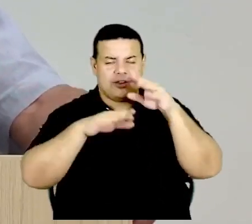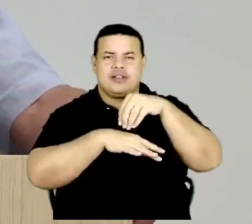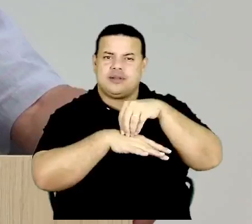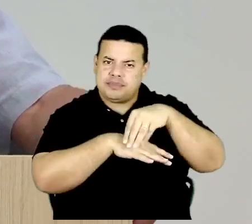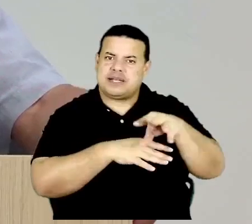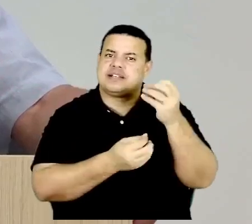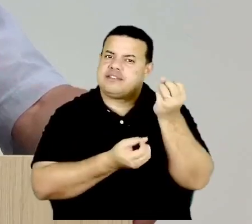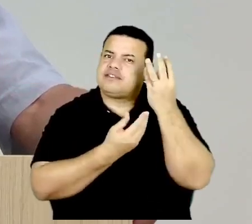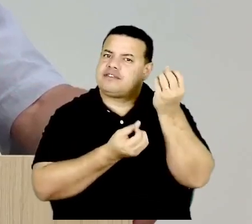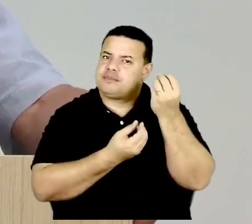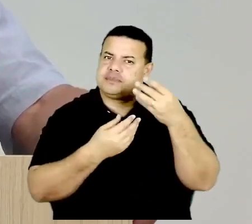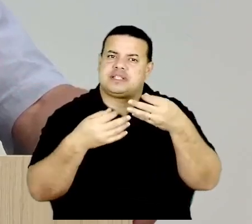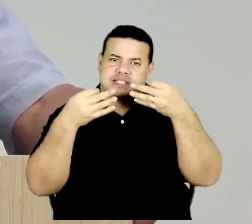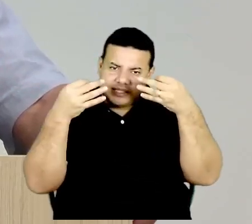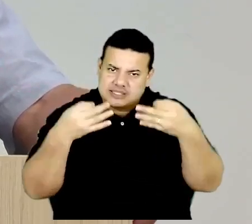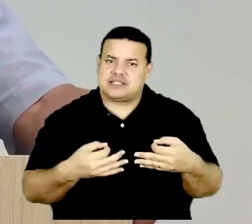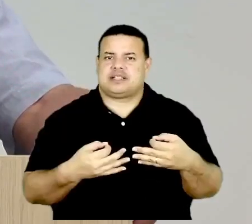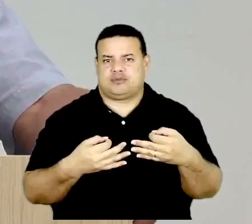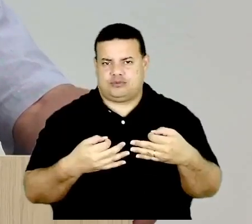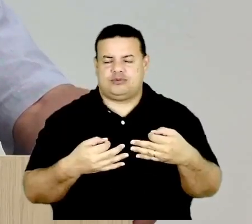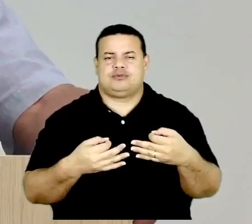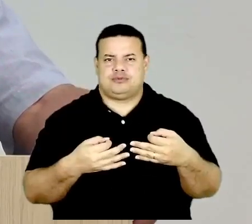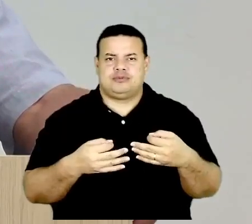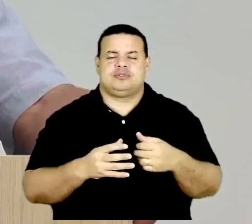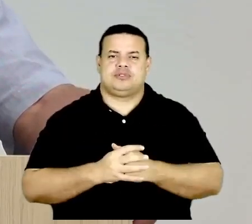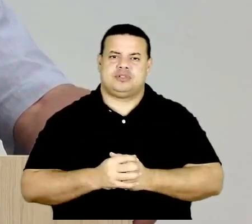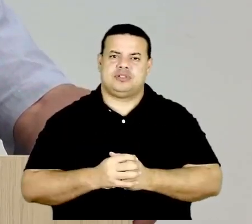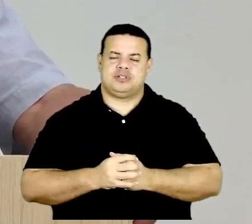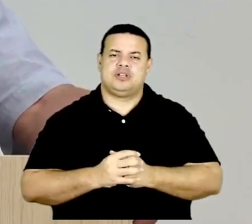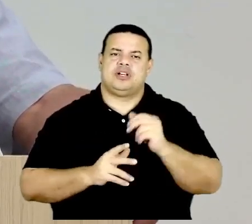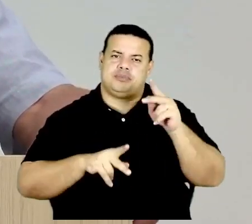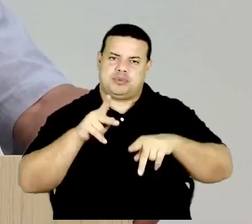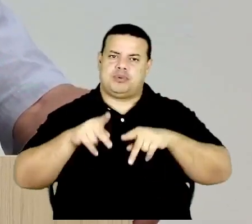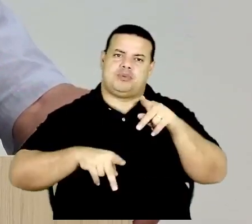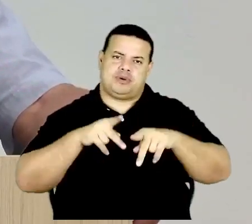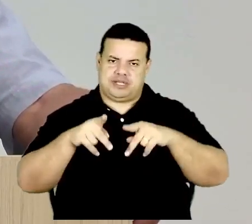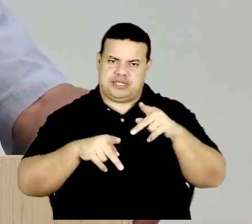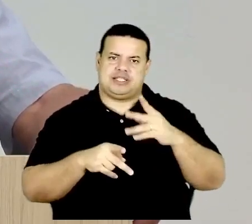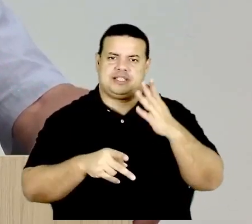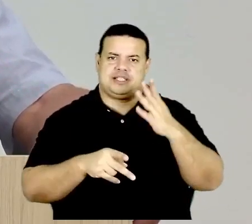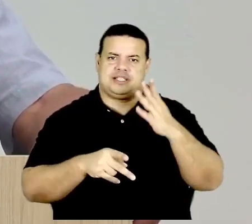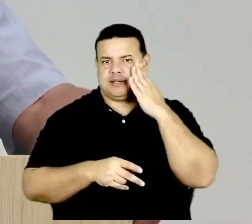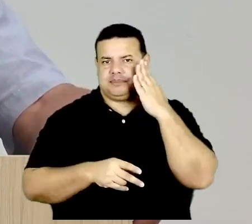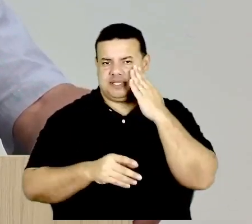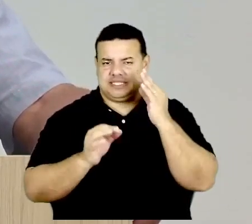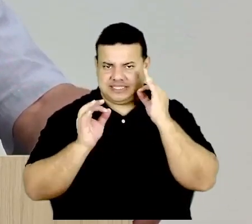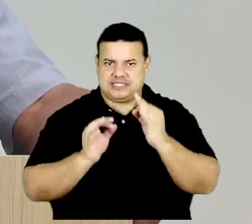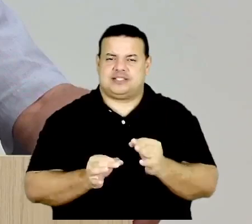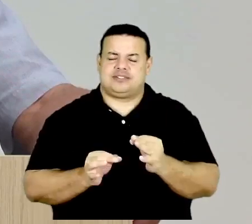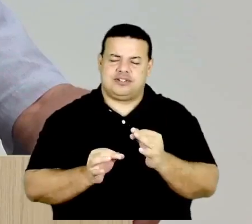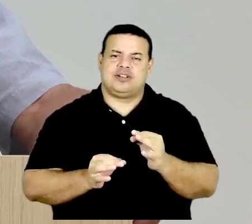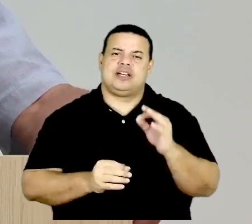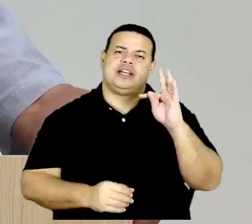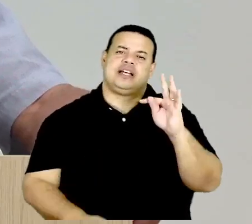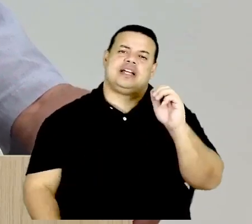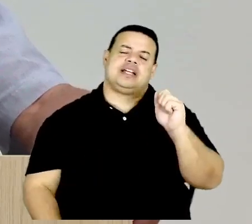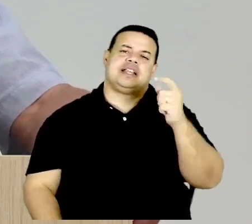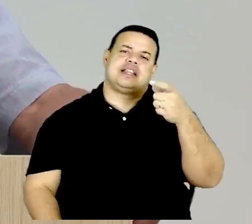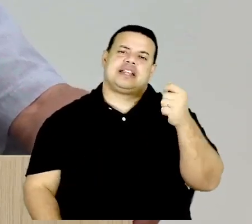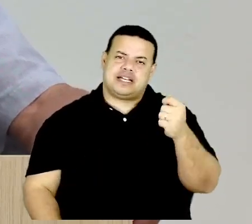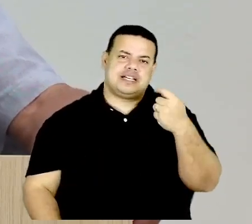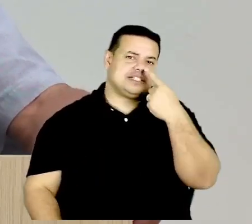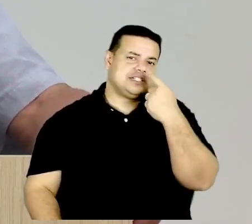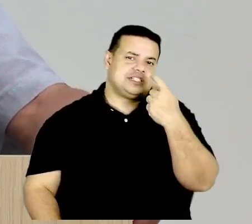de certa forma, correta para a população. Agora, vamos lá na taxa de lixo que